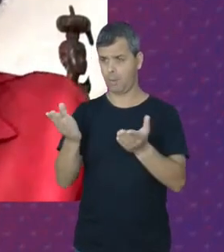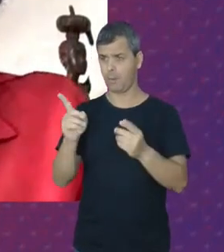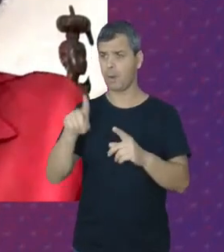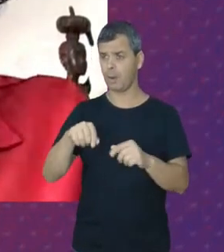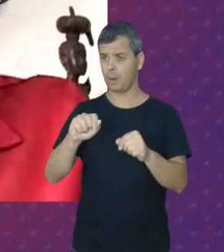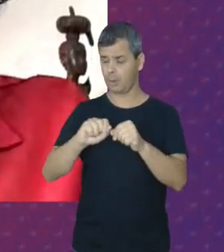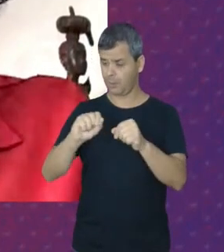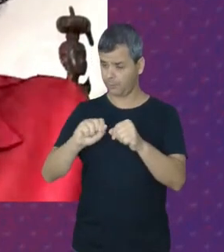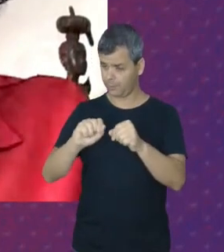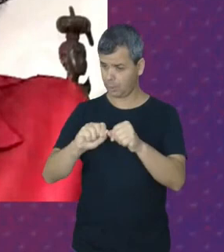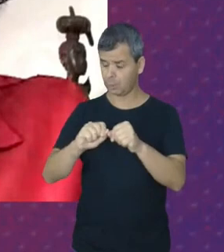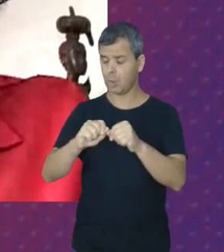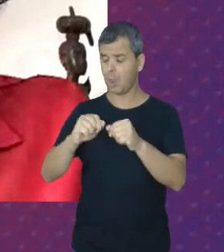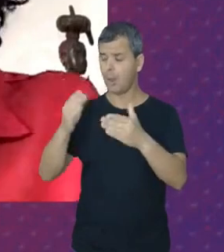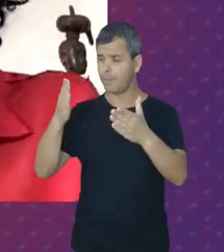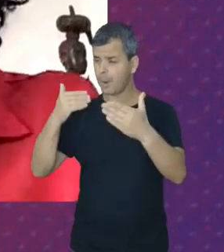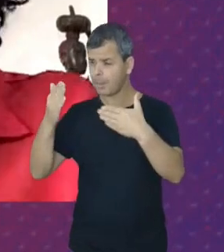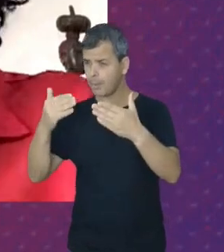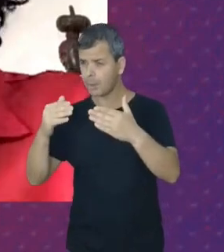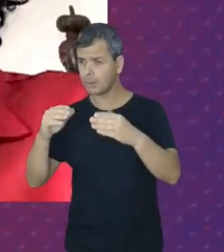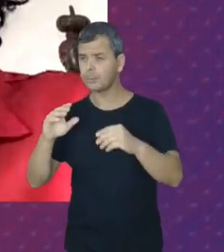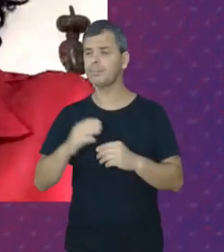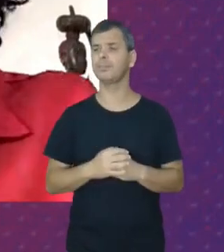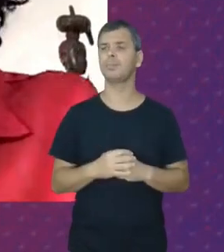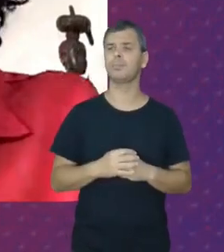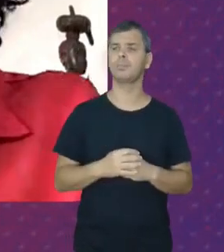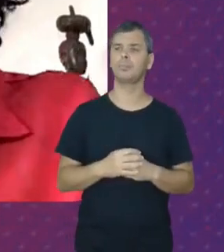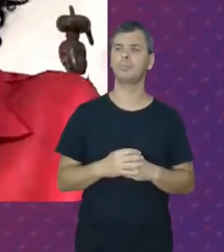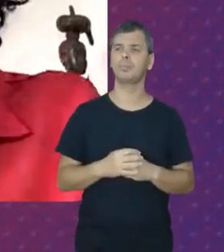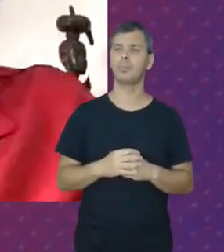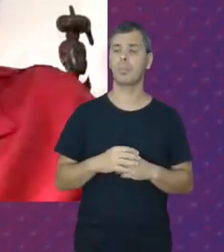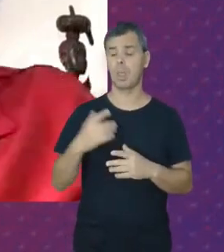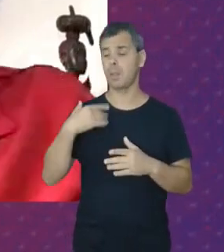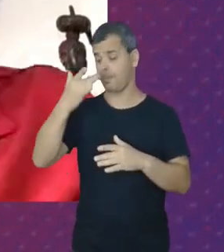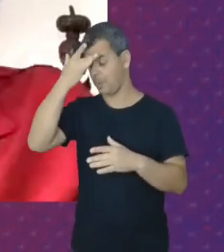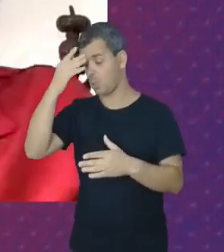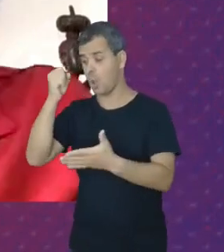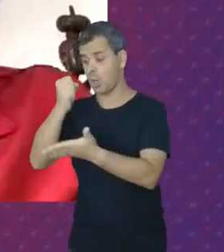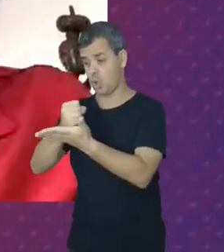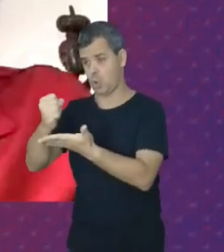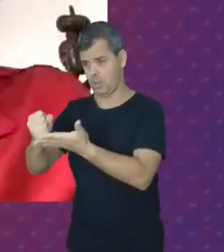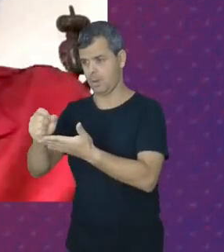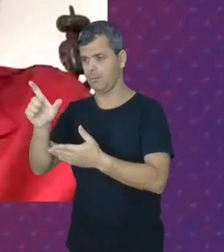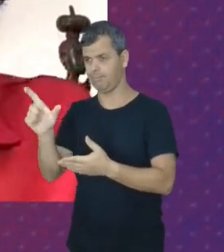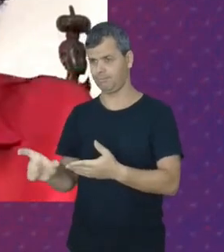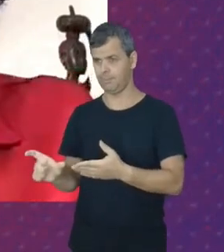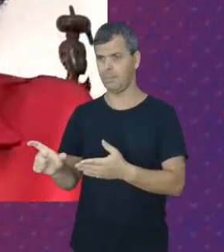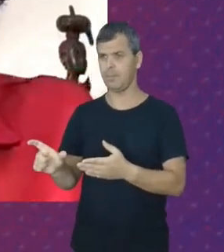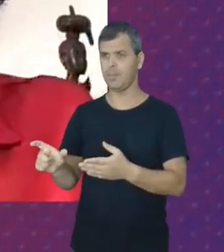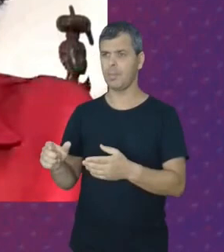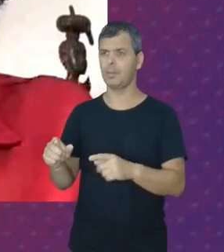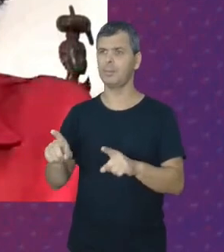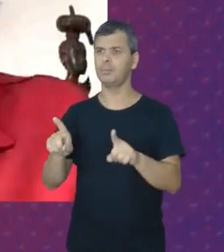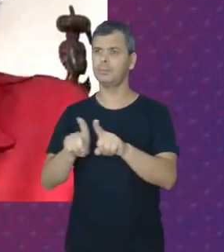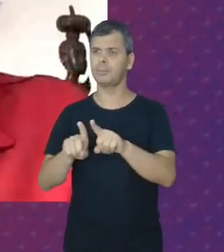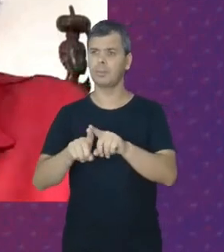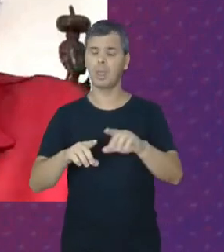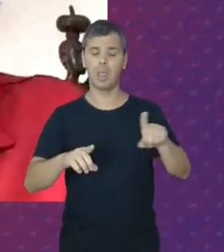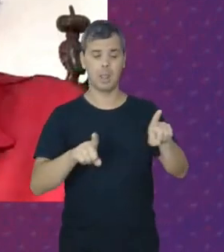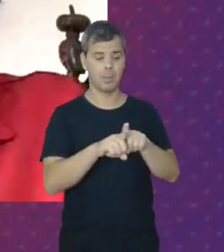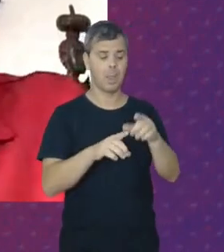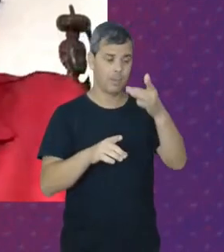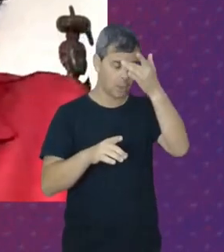está sendo Feito Entre O empregador O trabalhador E o